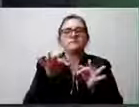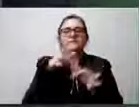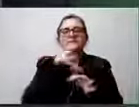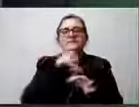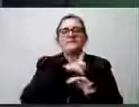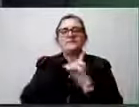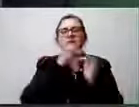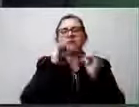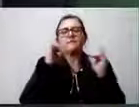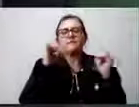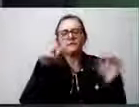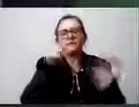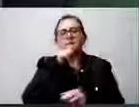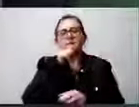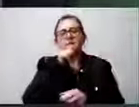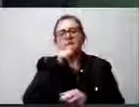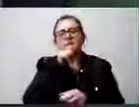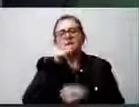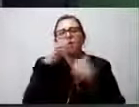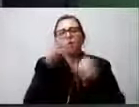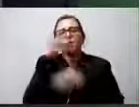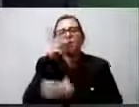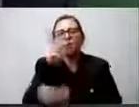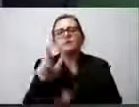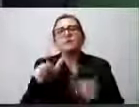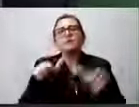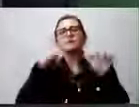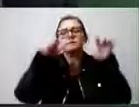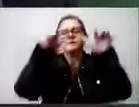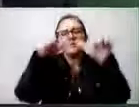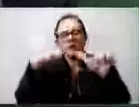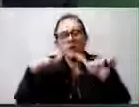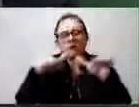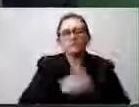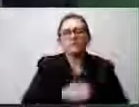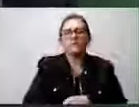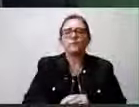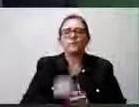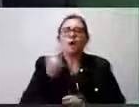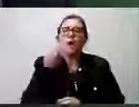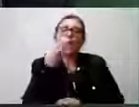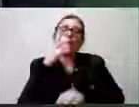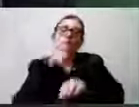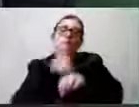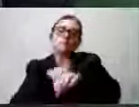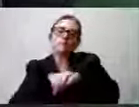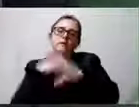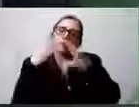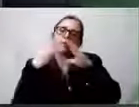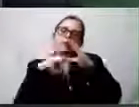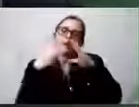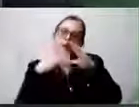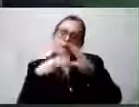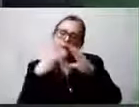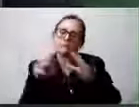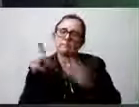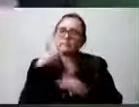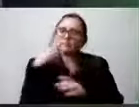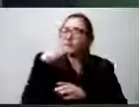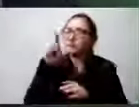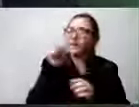recadinhos assim, ó, como você consegue o seu certificado, né? Em quanto tempo ele vai chegar no seu e-mail. Então, não sai